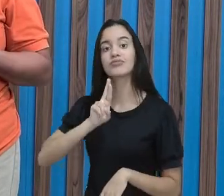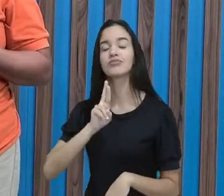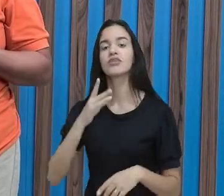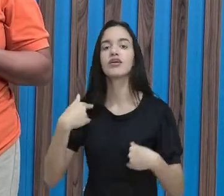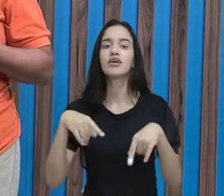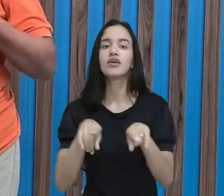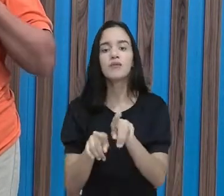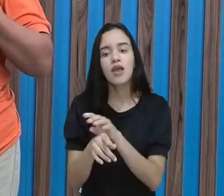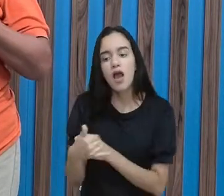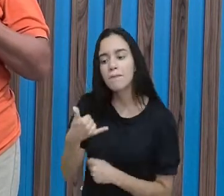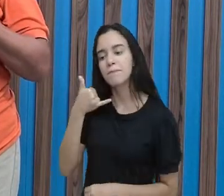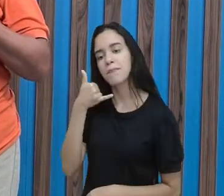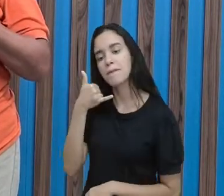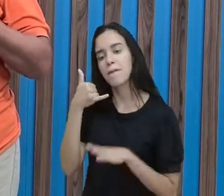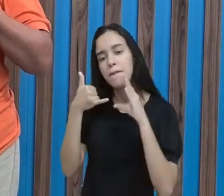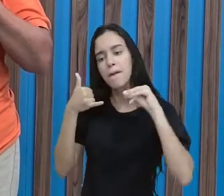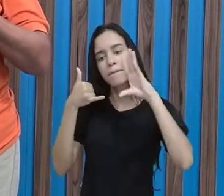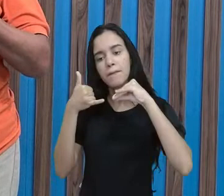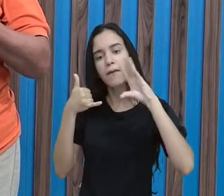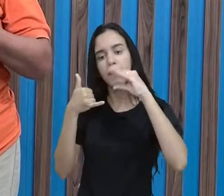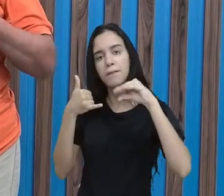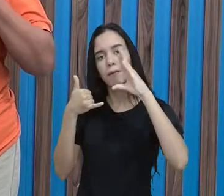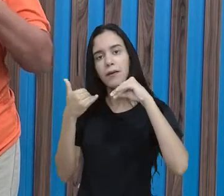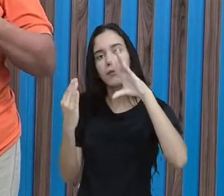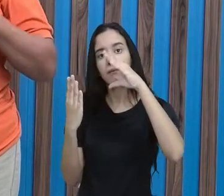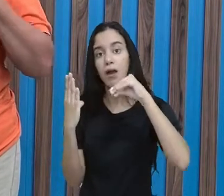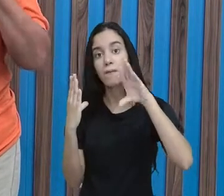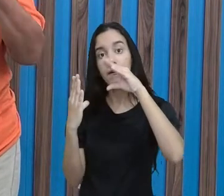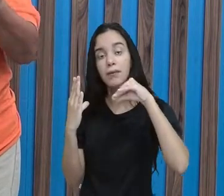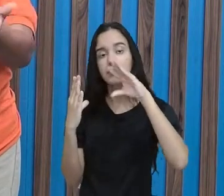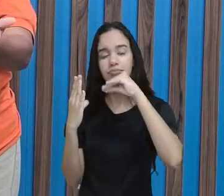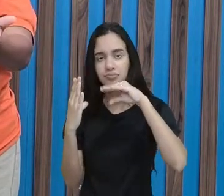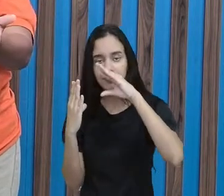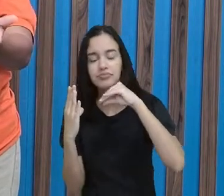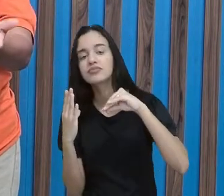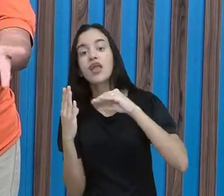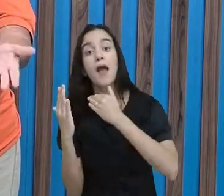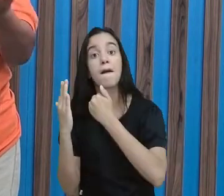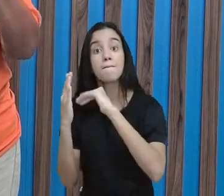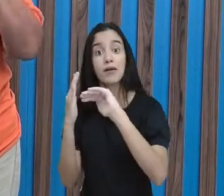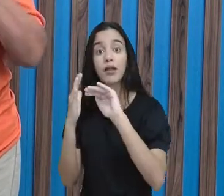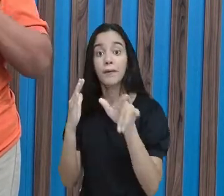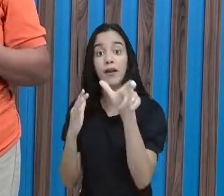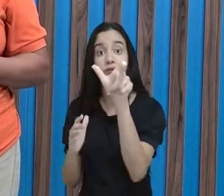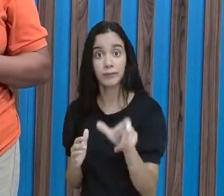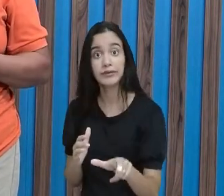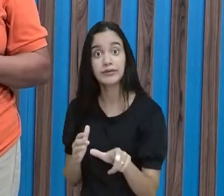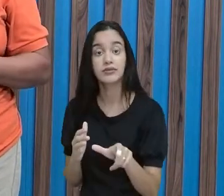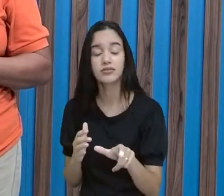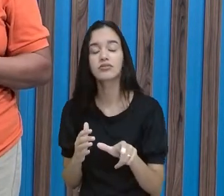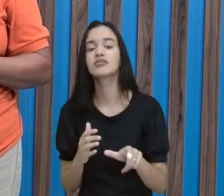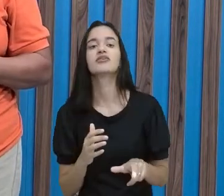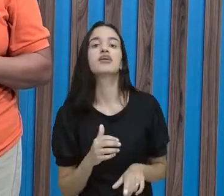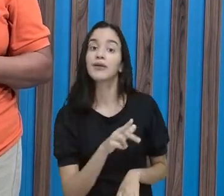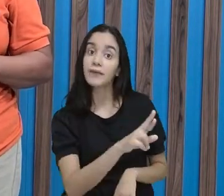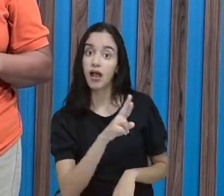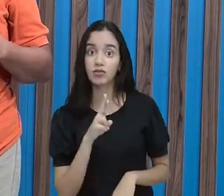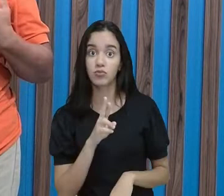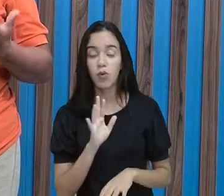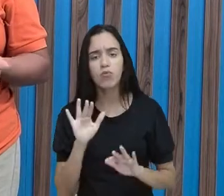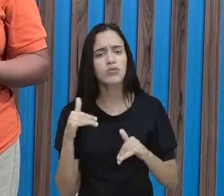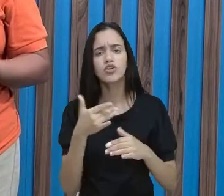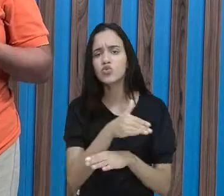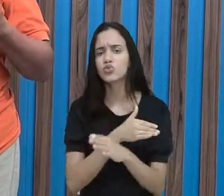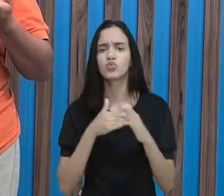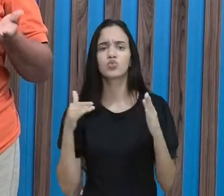de um áudio, falar, e o celular manda essa mensagem para outra pessoa e me traz essa resposta. Então,